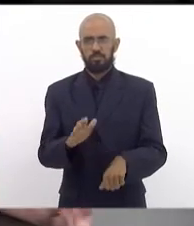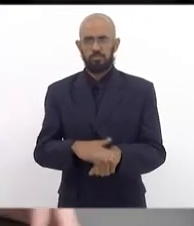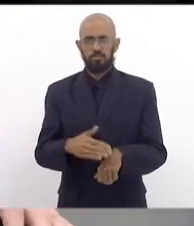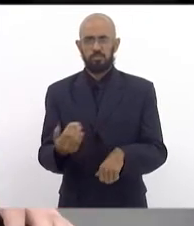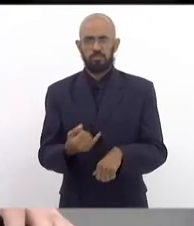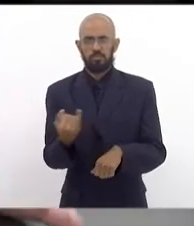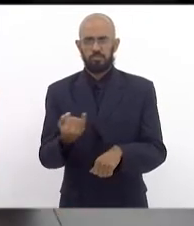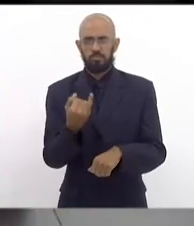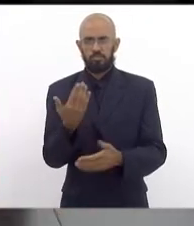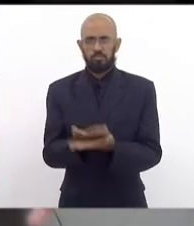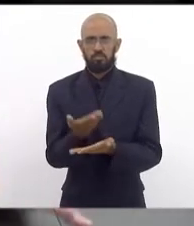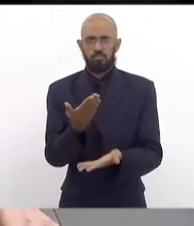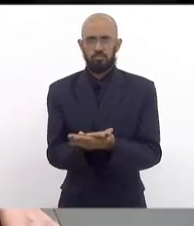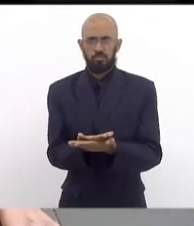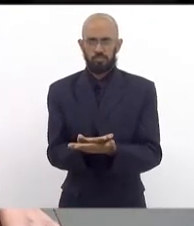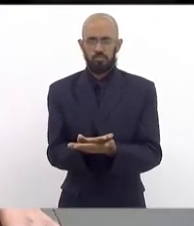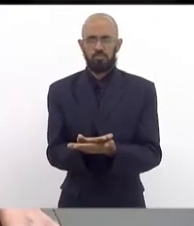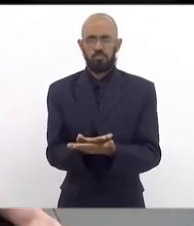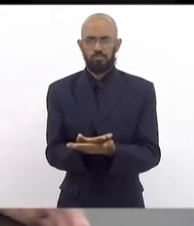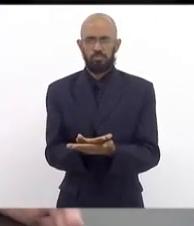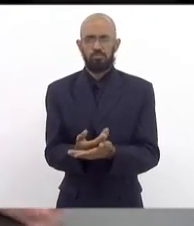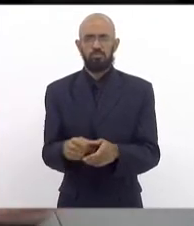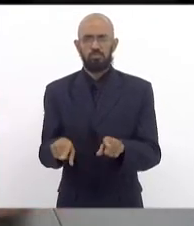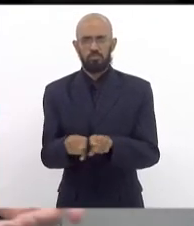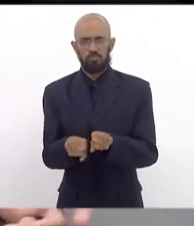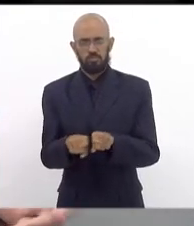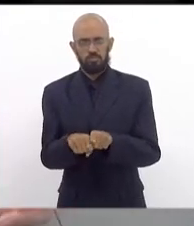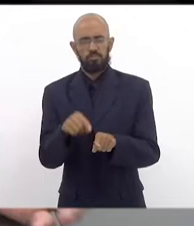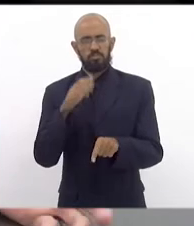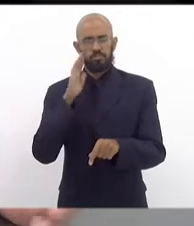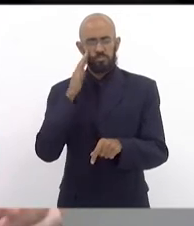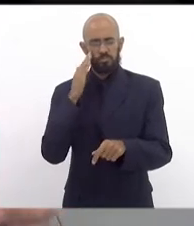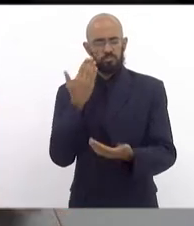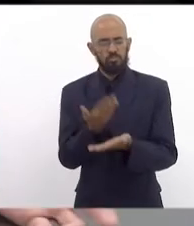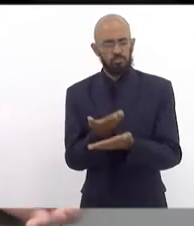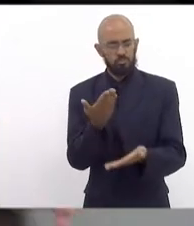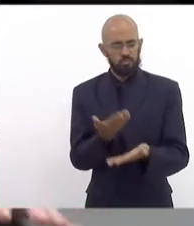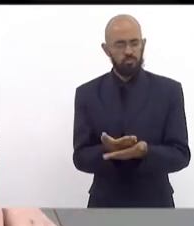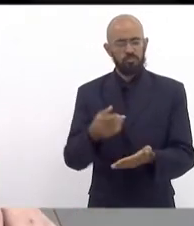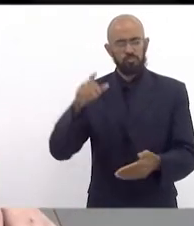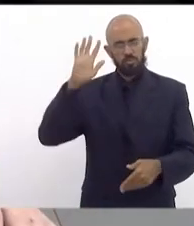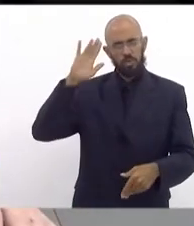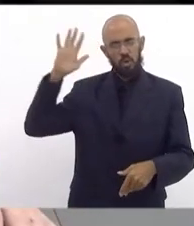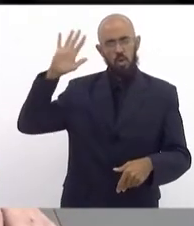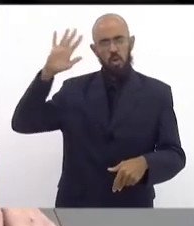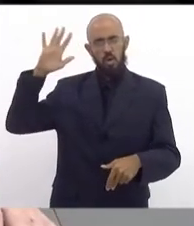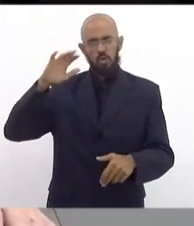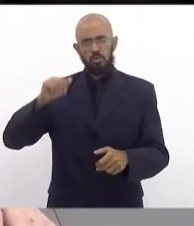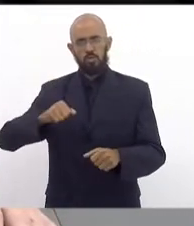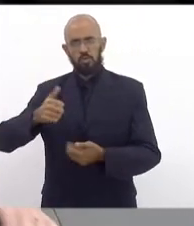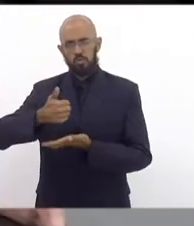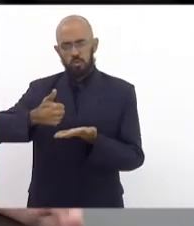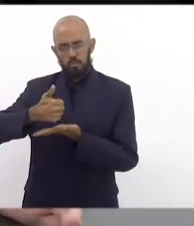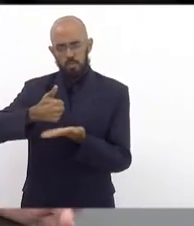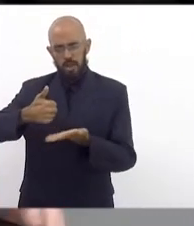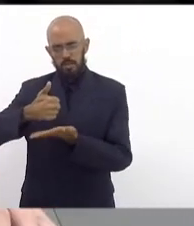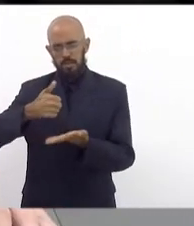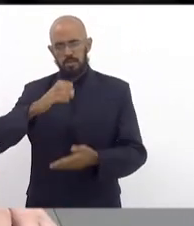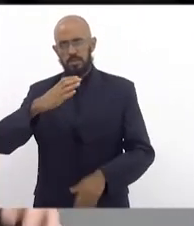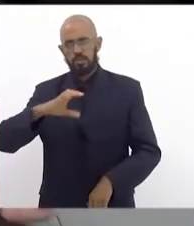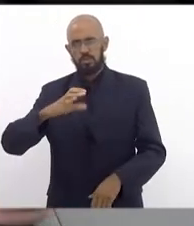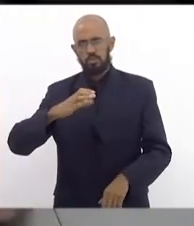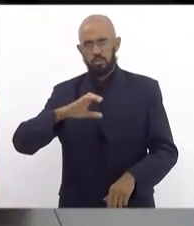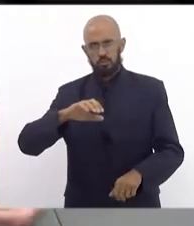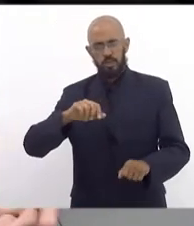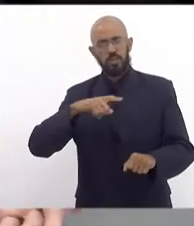entendo que os estudos que ocorreram até então são estudos empíricos embasados estatisticamente Então acho que existe uma